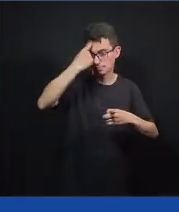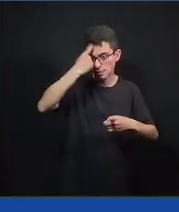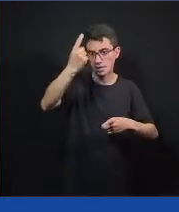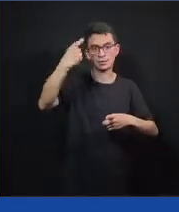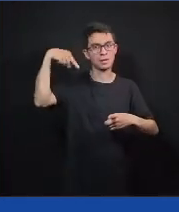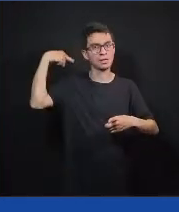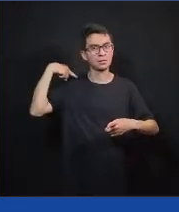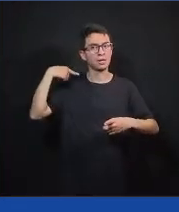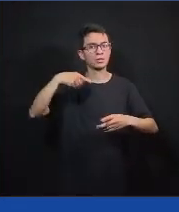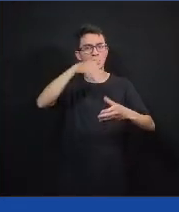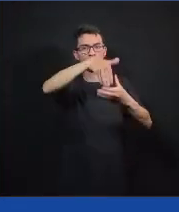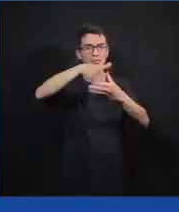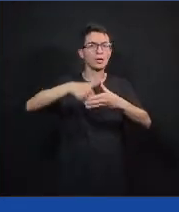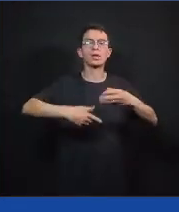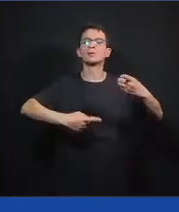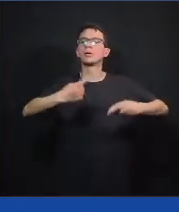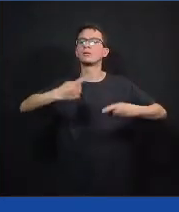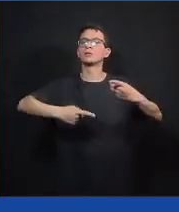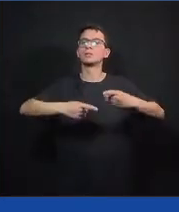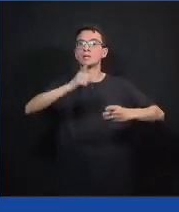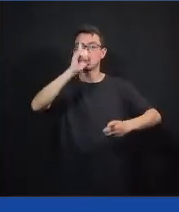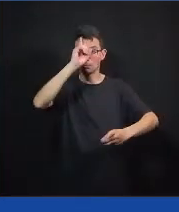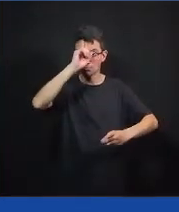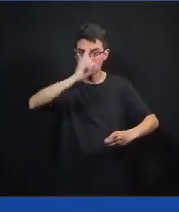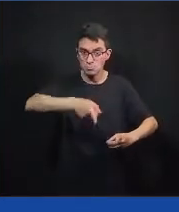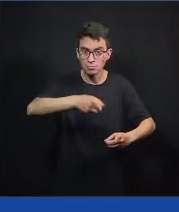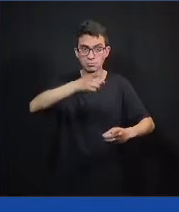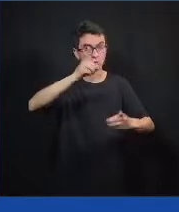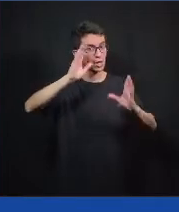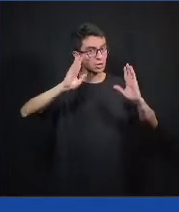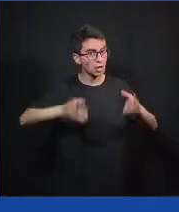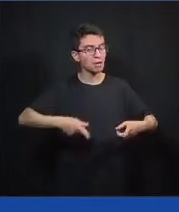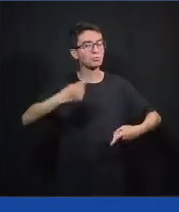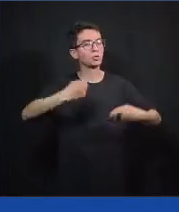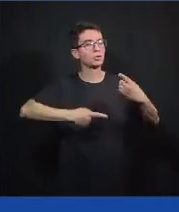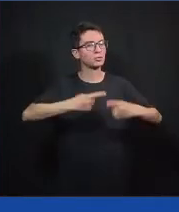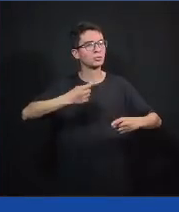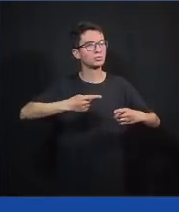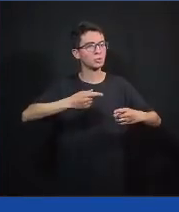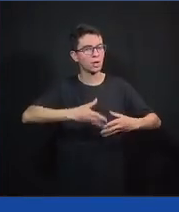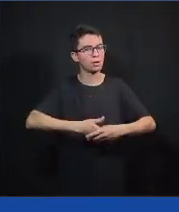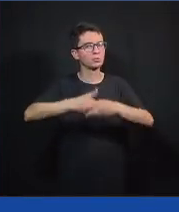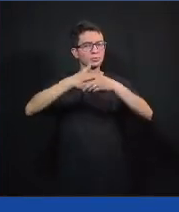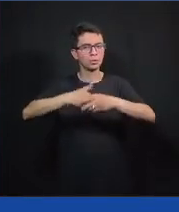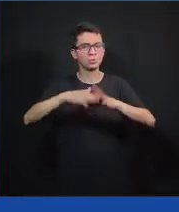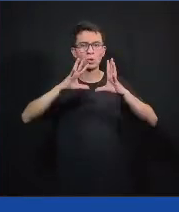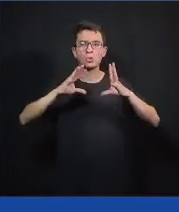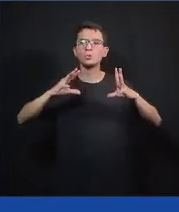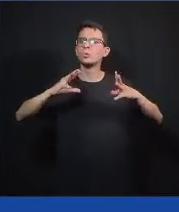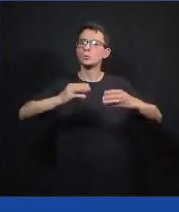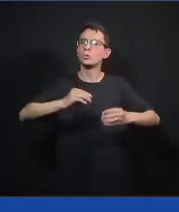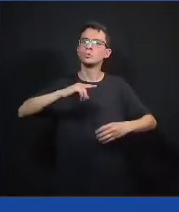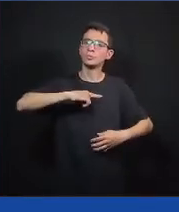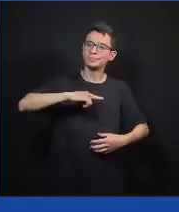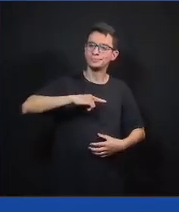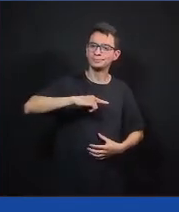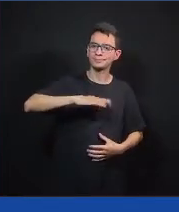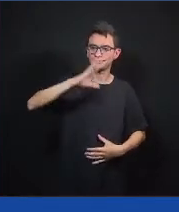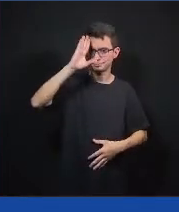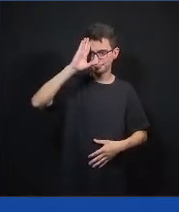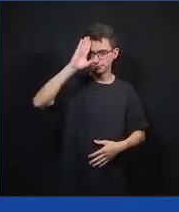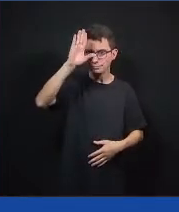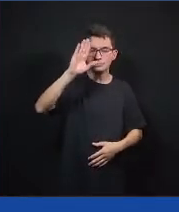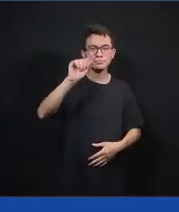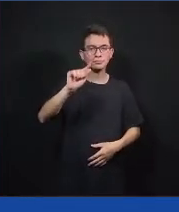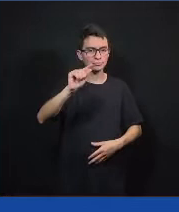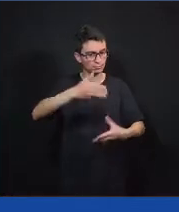que já tinham uma ordem estabelecida. Mas esse acordo e essa conversa entre os poderes foi fundamental para chegar nesse